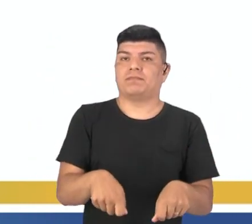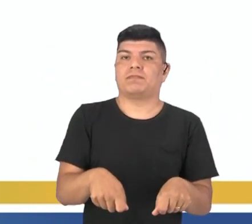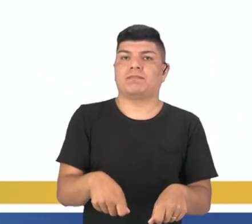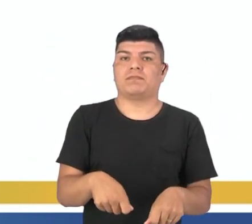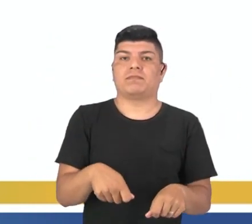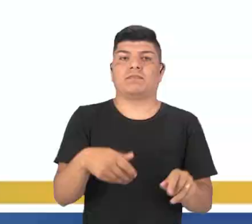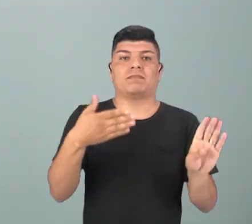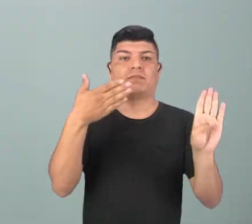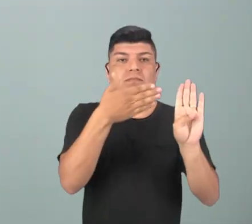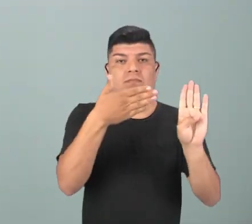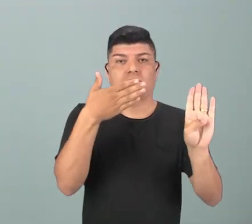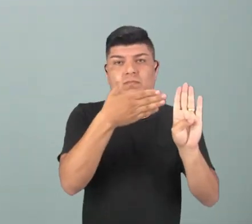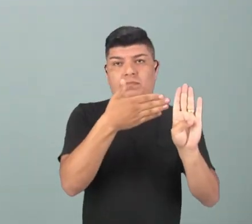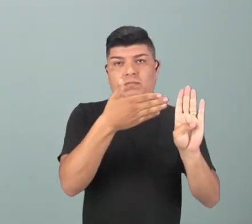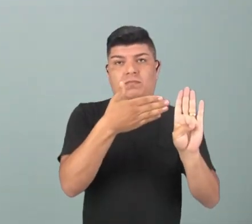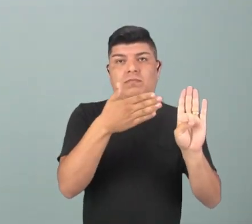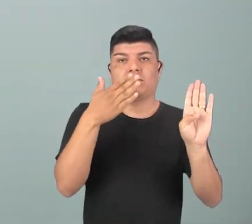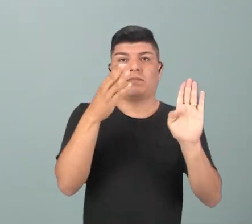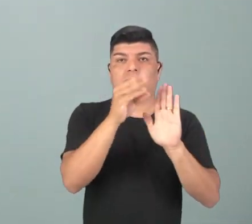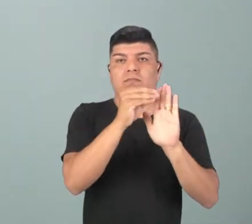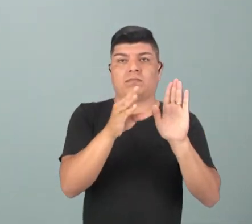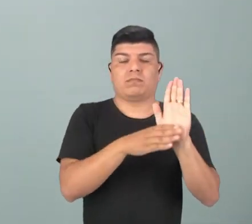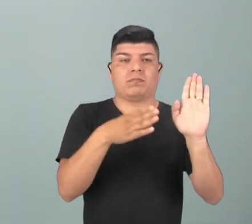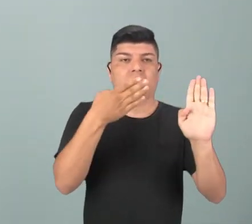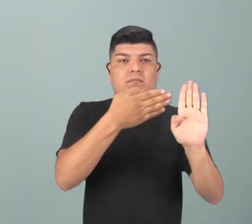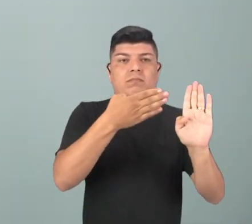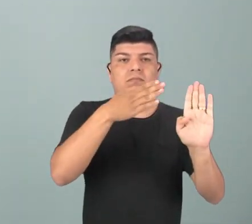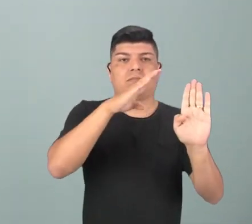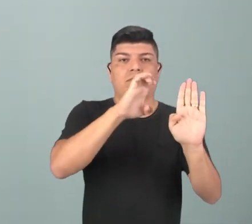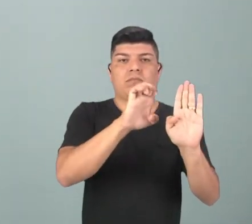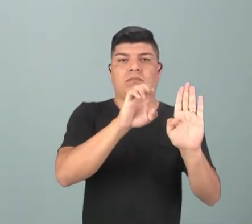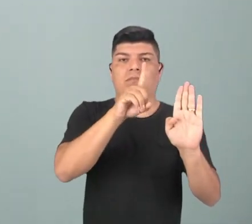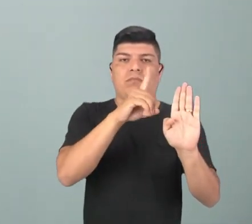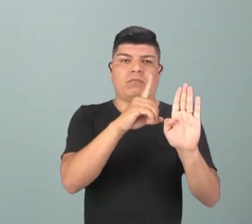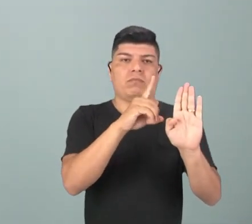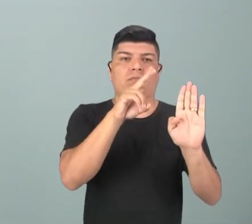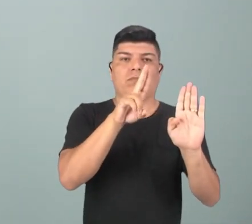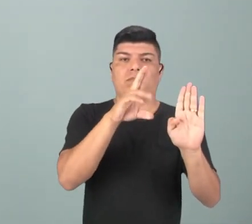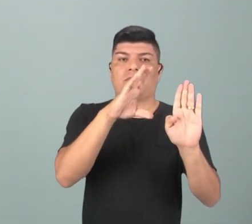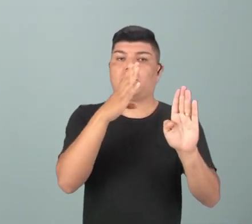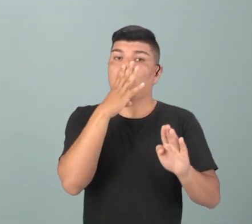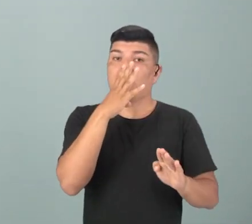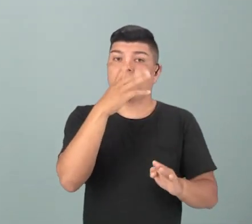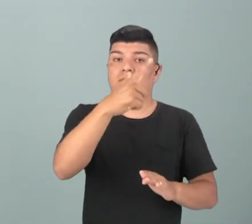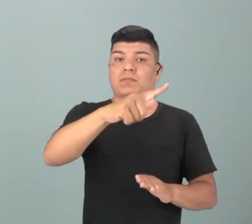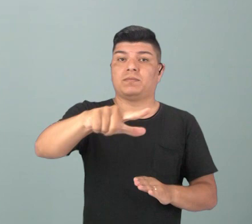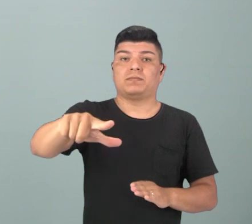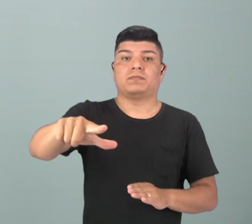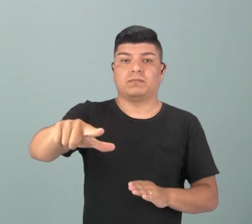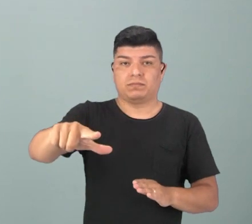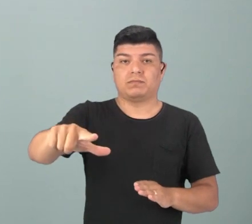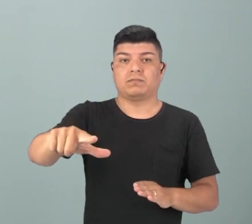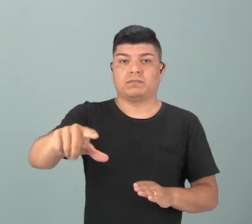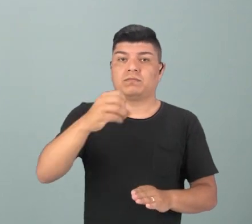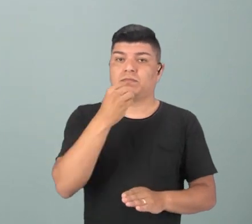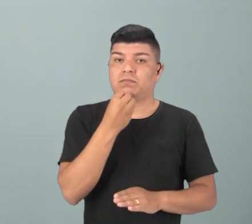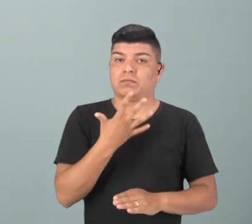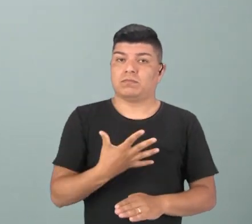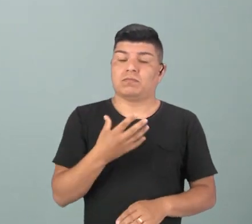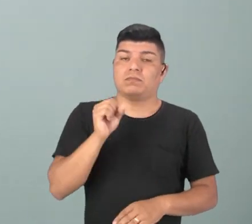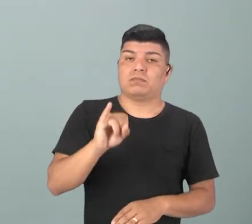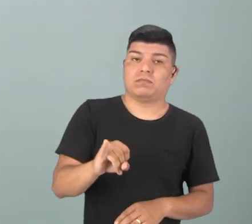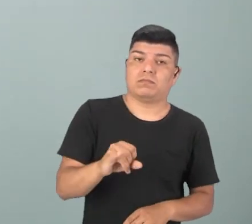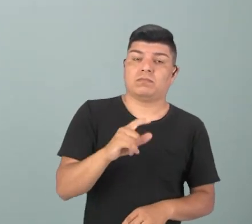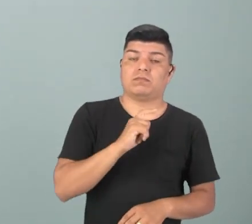pode acessar esse conteúdo na nossa plataforma Eduque e assistir mais uma vez. Bom, e